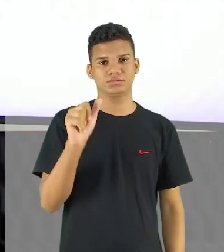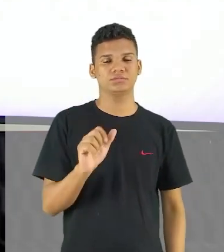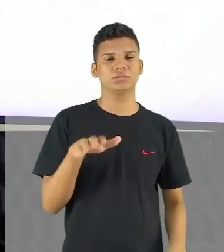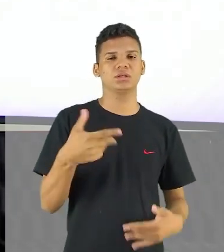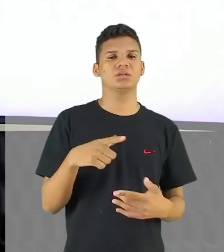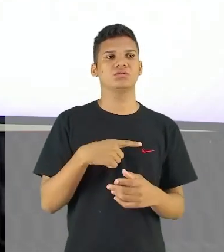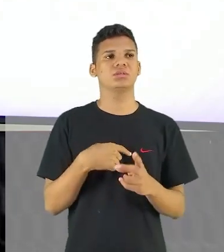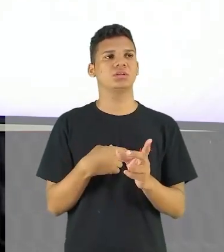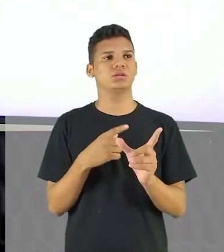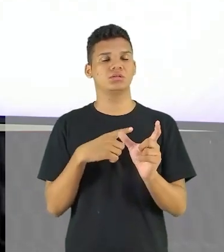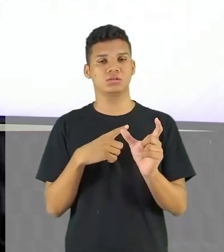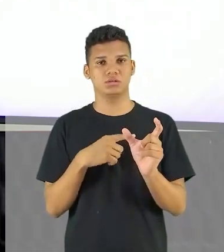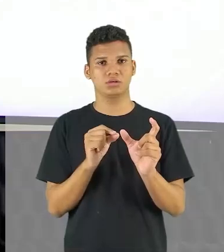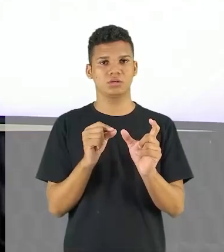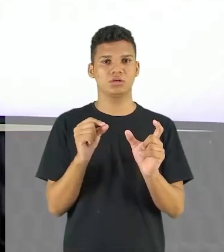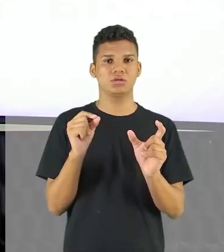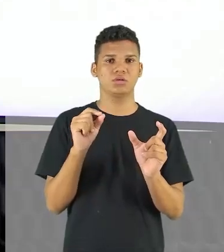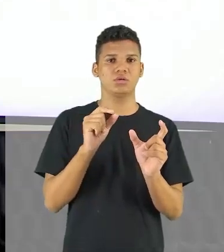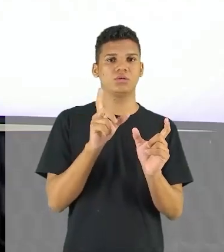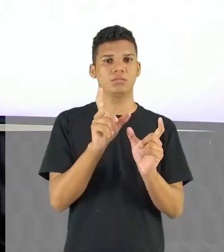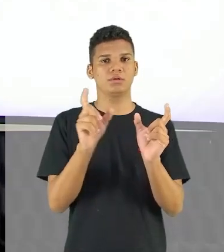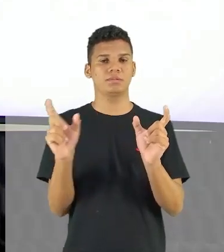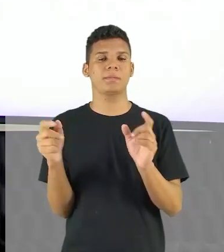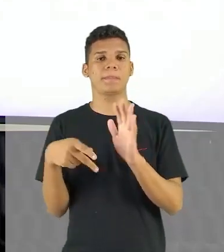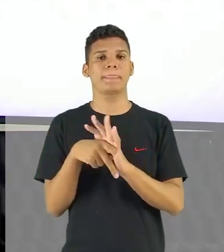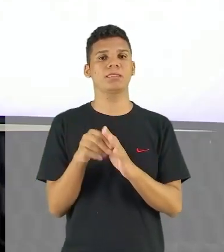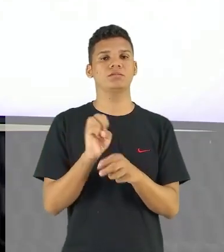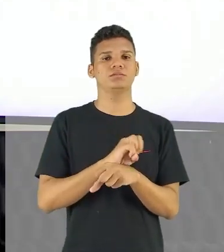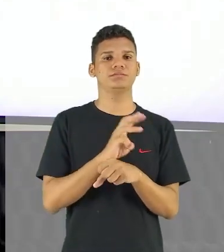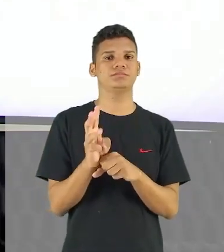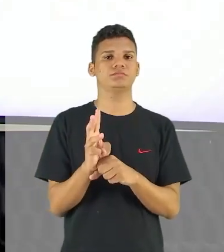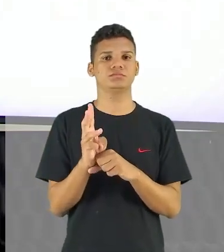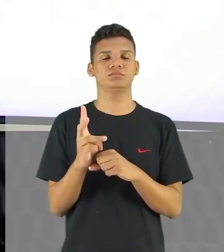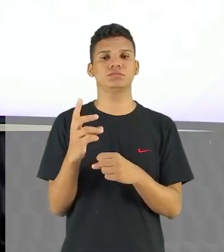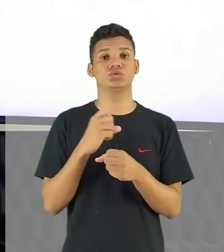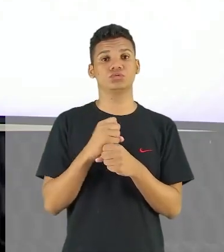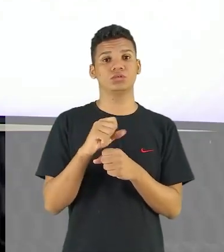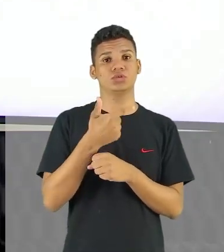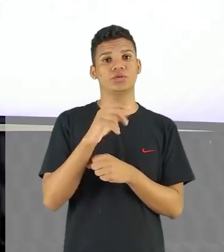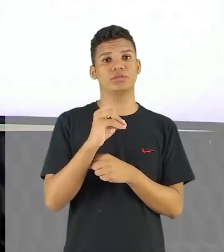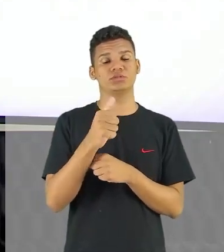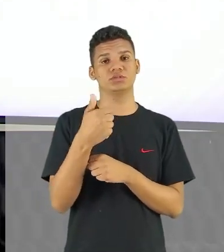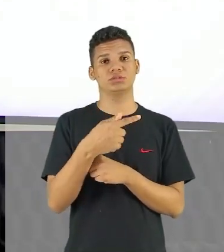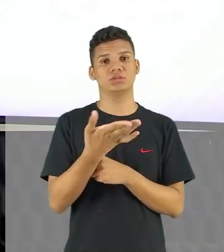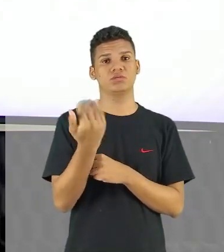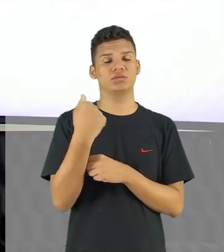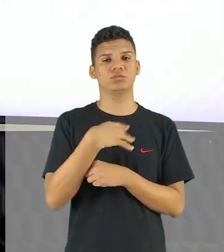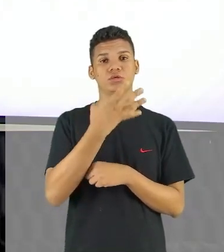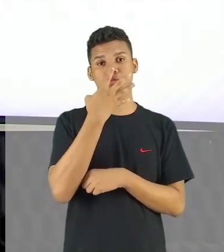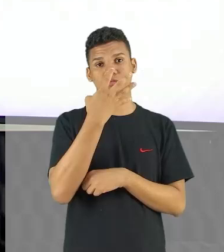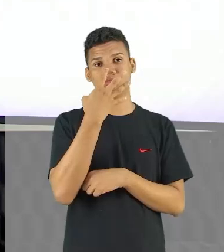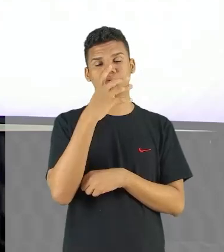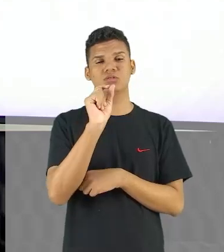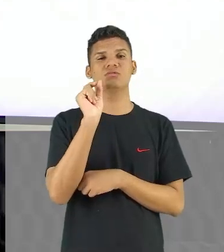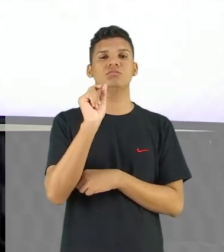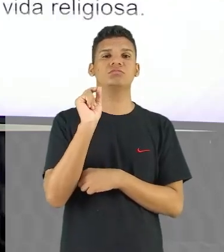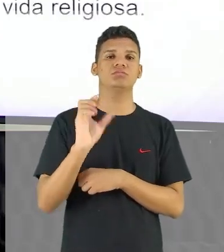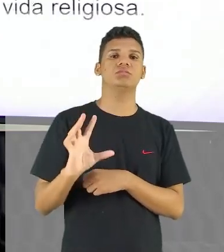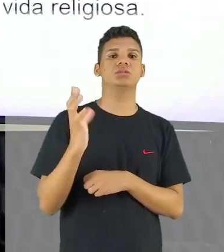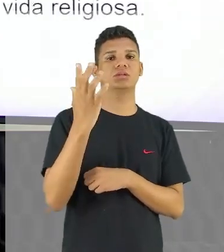tenho um trecho de uma obra da UEMA em 2017, tá bom? Vamos ver como é que ficou essa